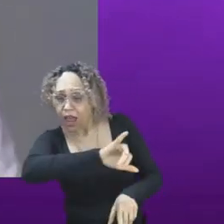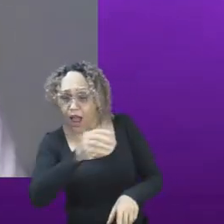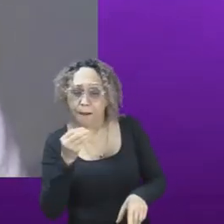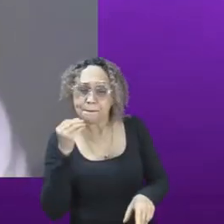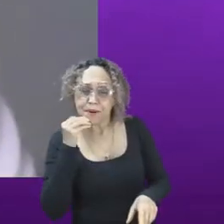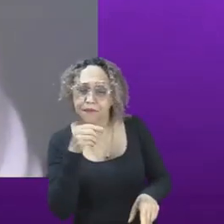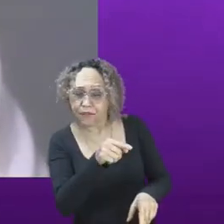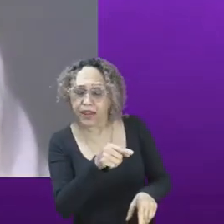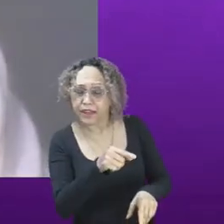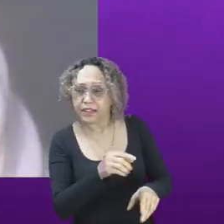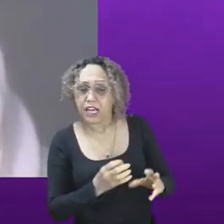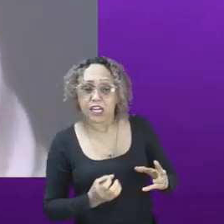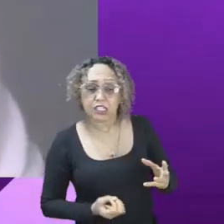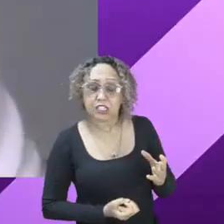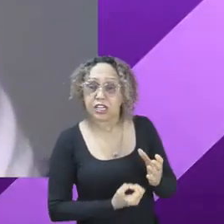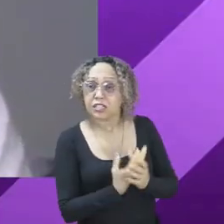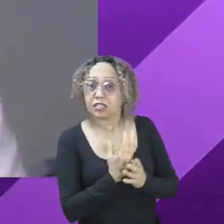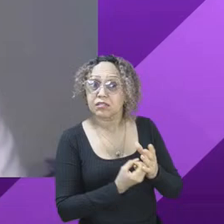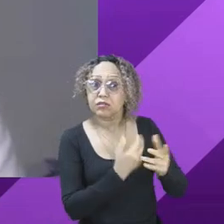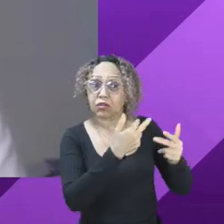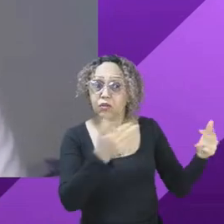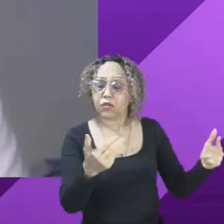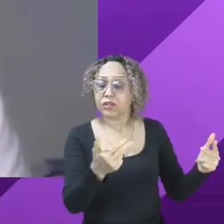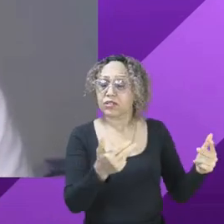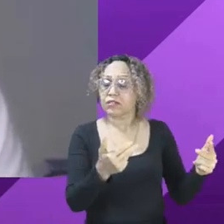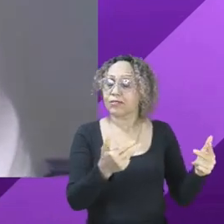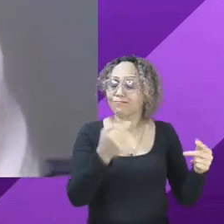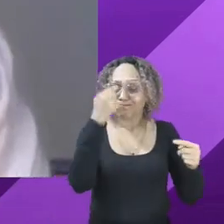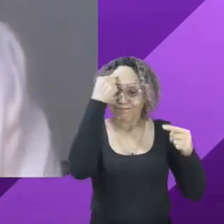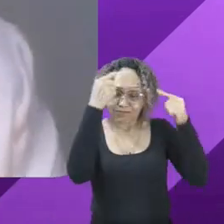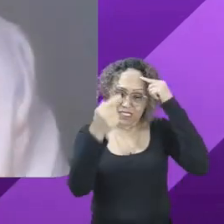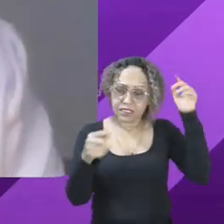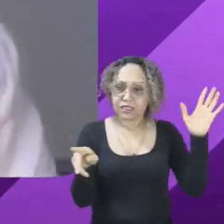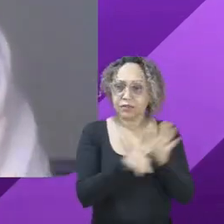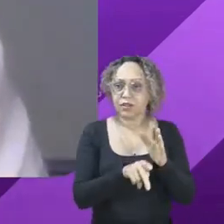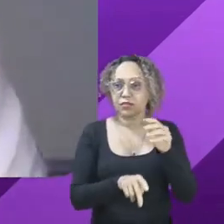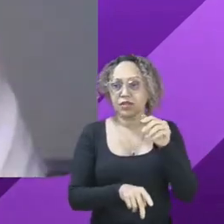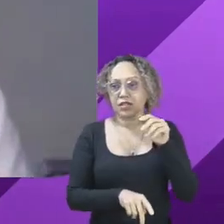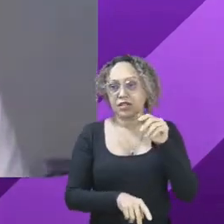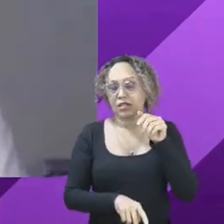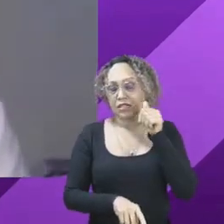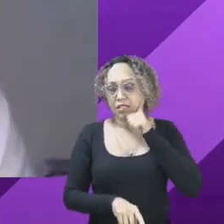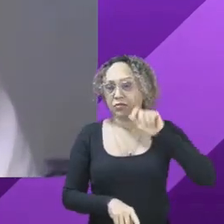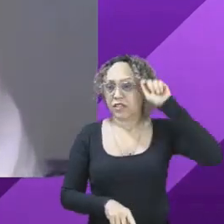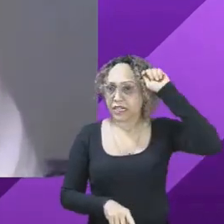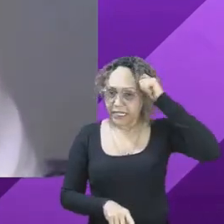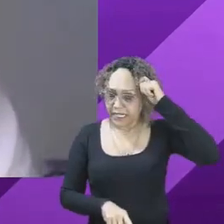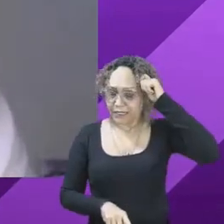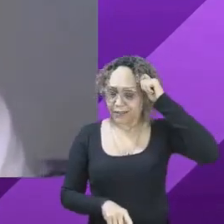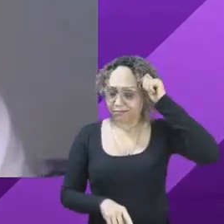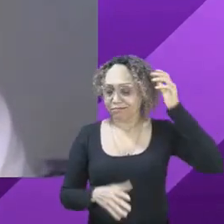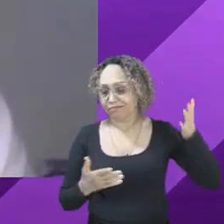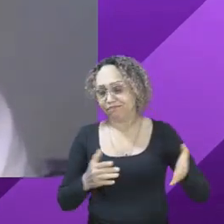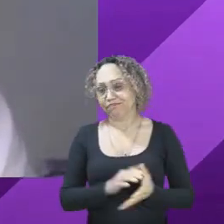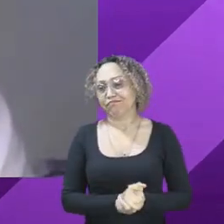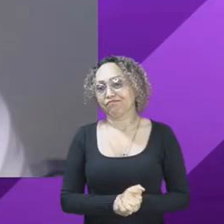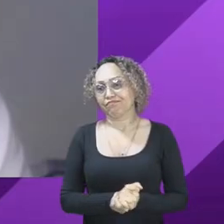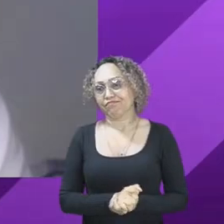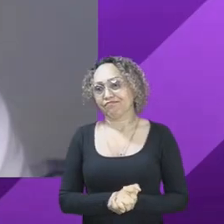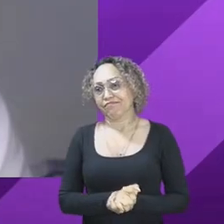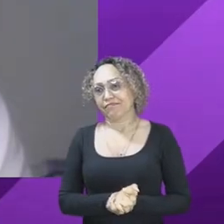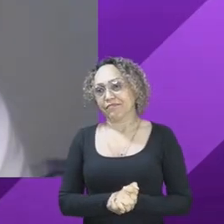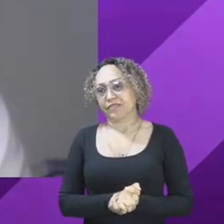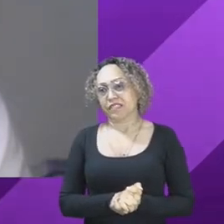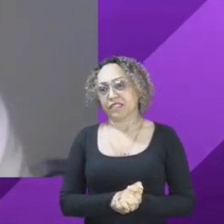mulheres negras, de uma forma específica. Então é isso, né?